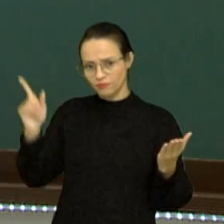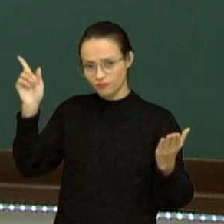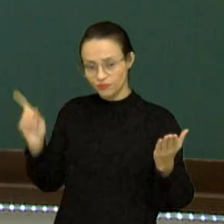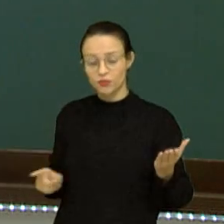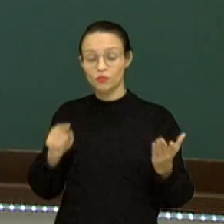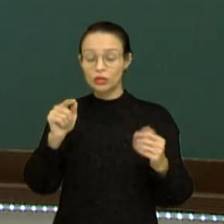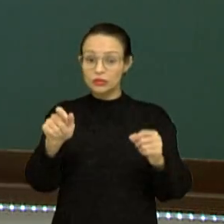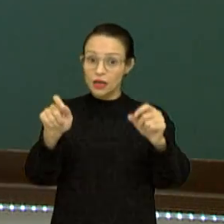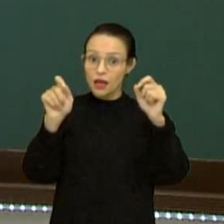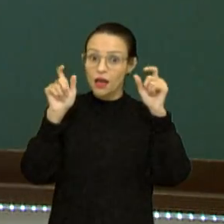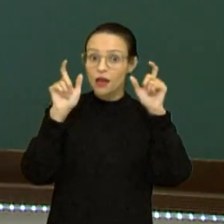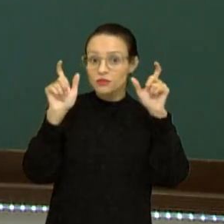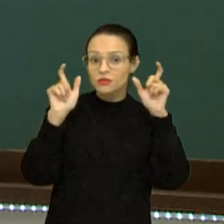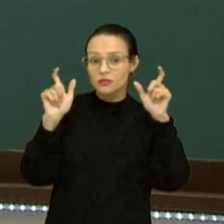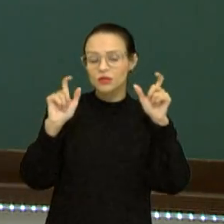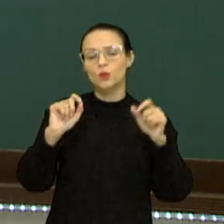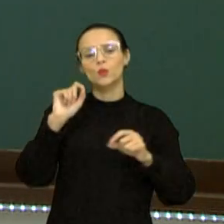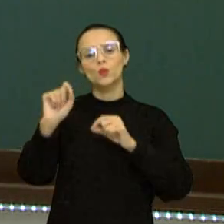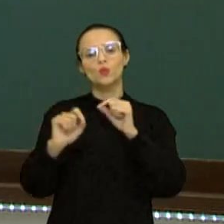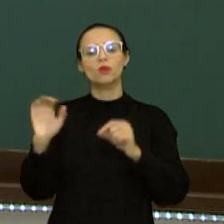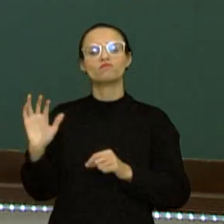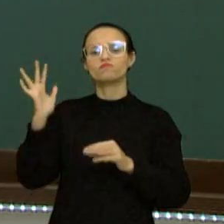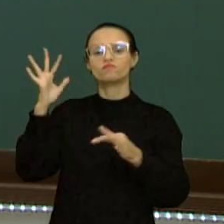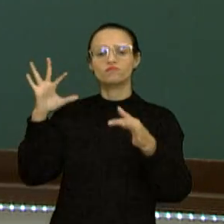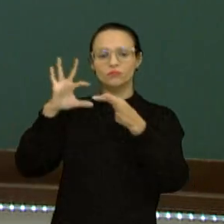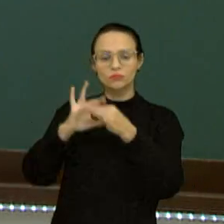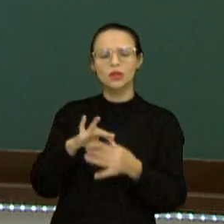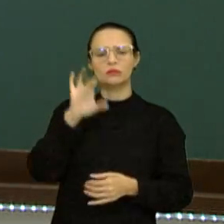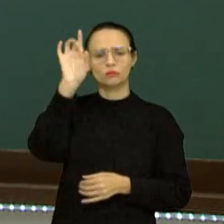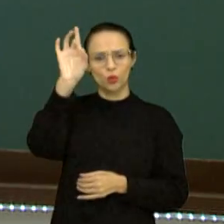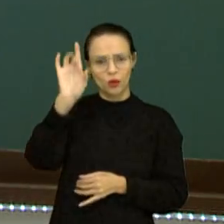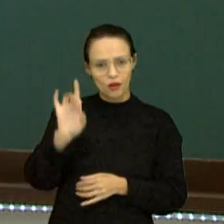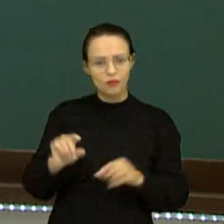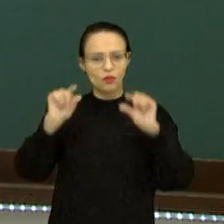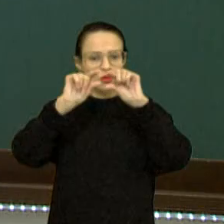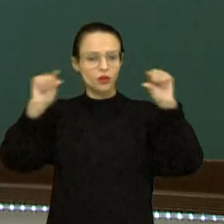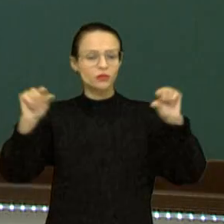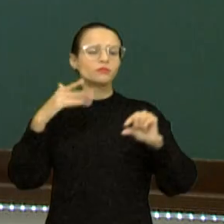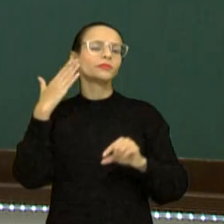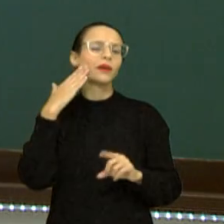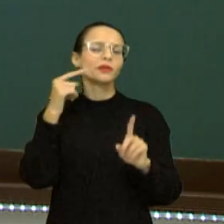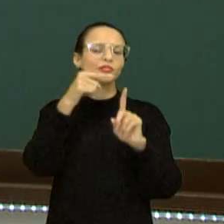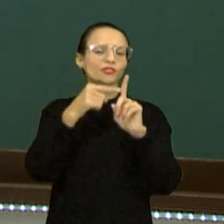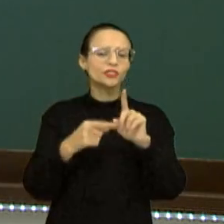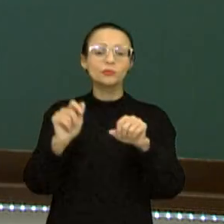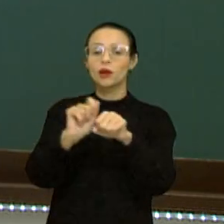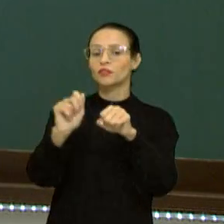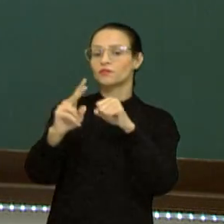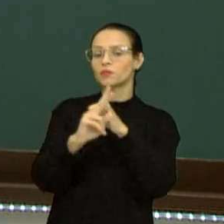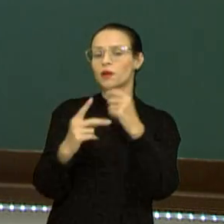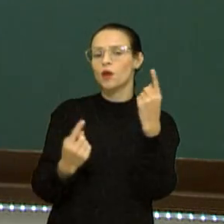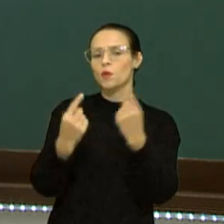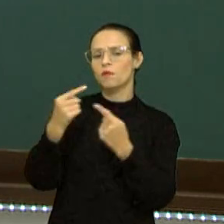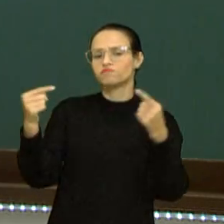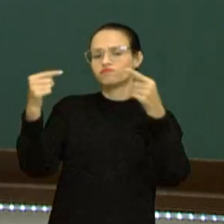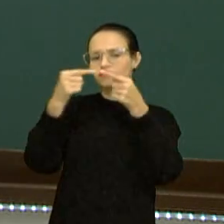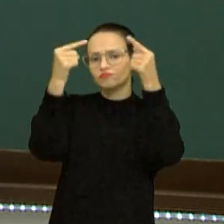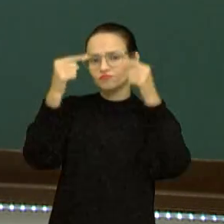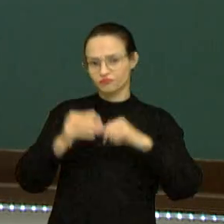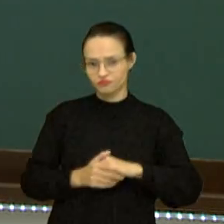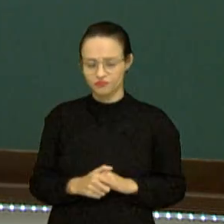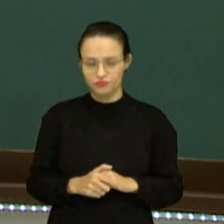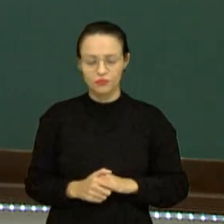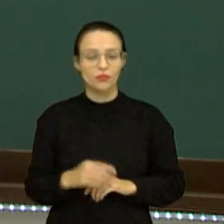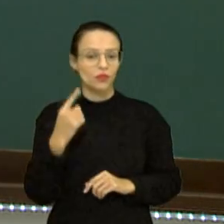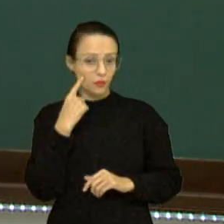fique atento à circunstância expressa por cada oração para saber que tipo de adverbial ela é.